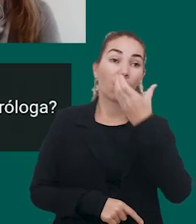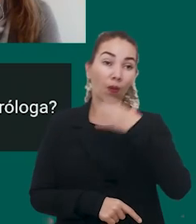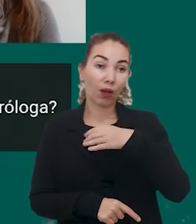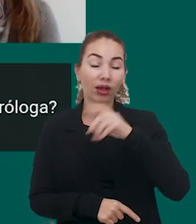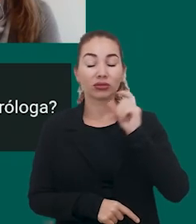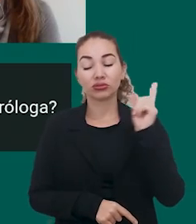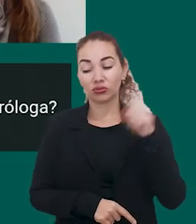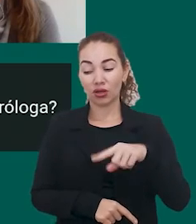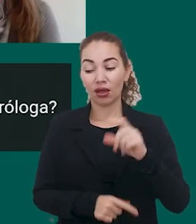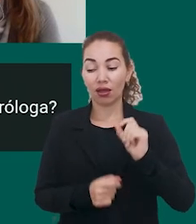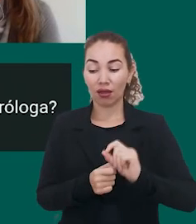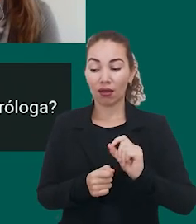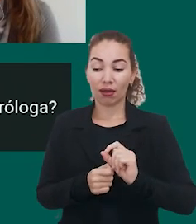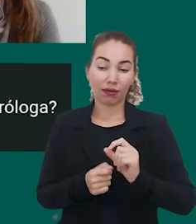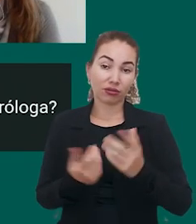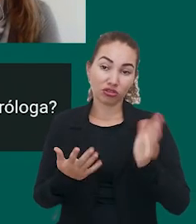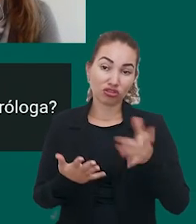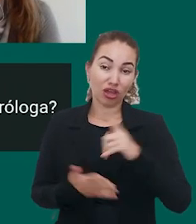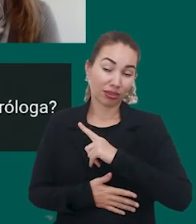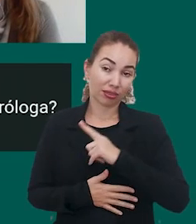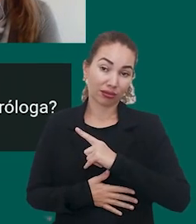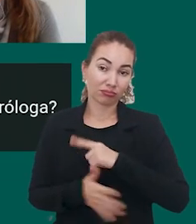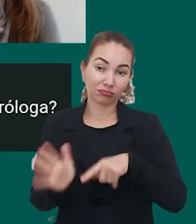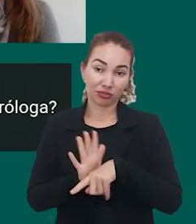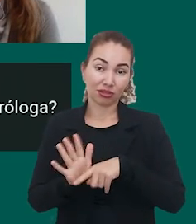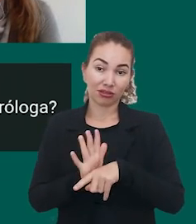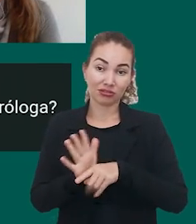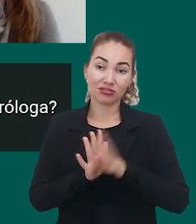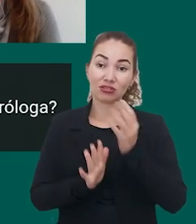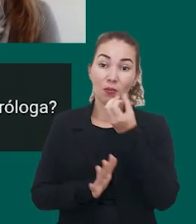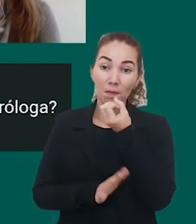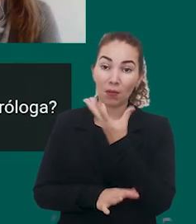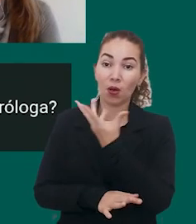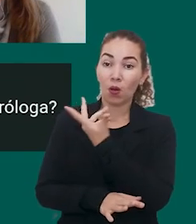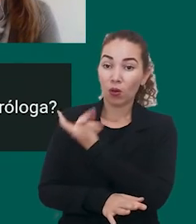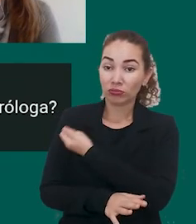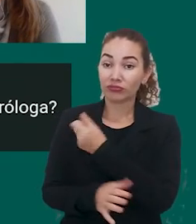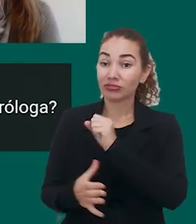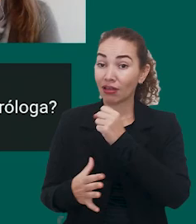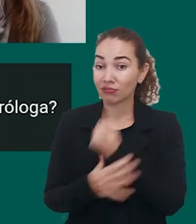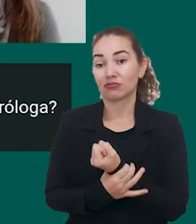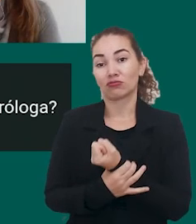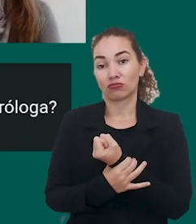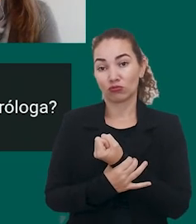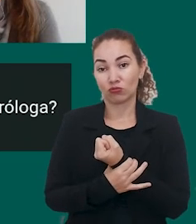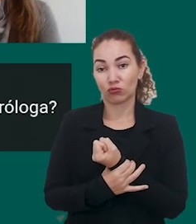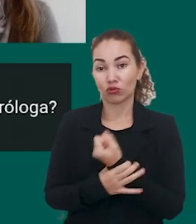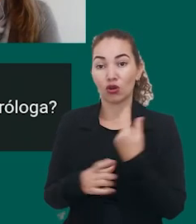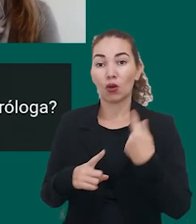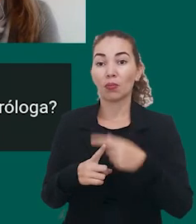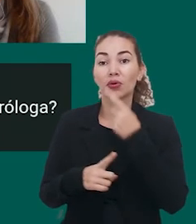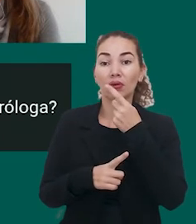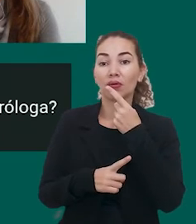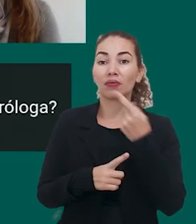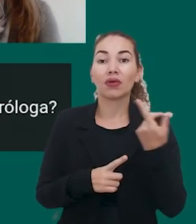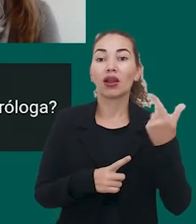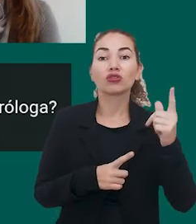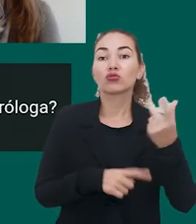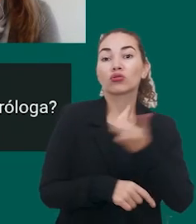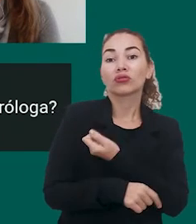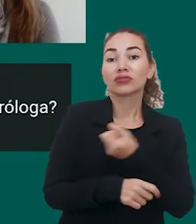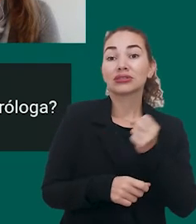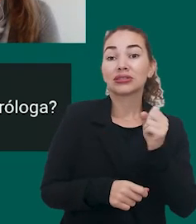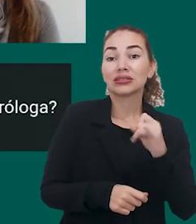que a gente tem que investir nas vacinas que a gente já tem, né? A gente tem vacinas boas, seguras e eficazes. O que a gente quer falar de vacina de MMR se a gente tem